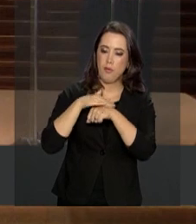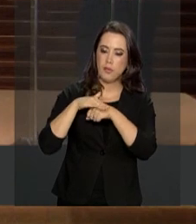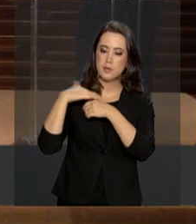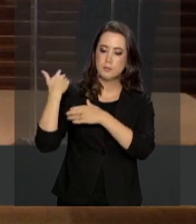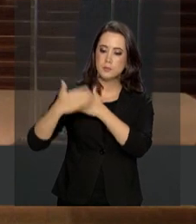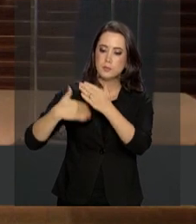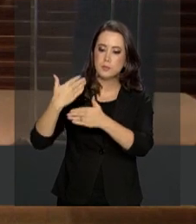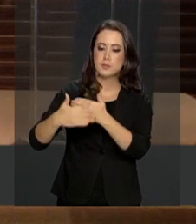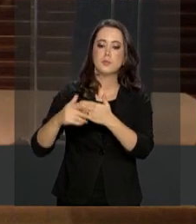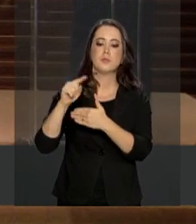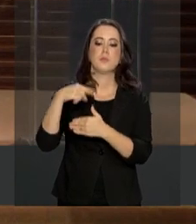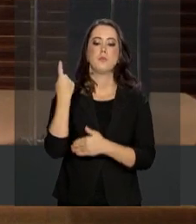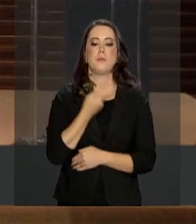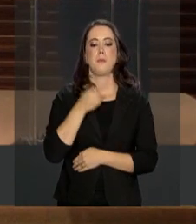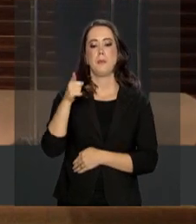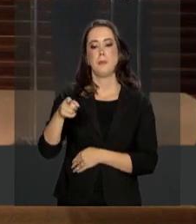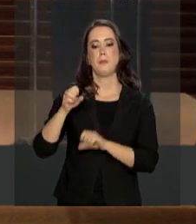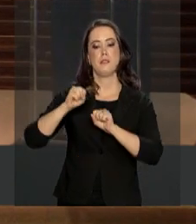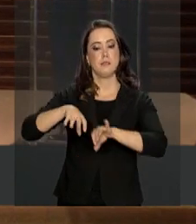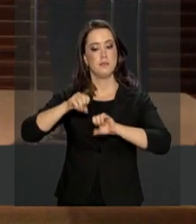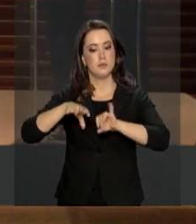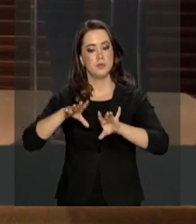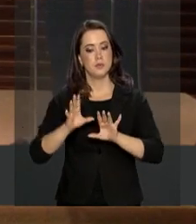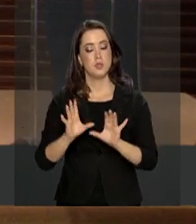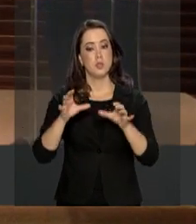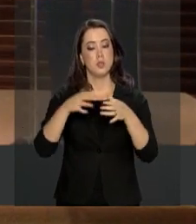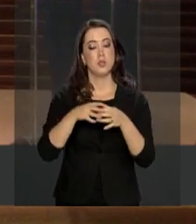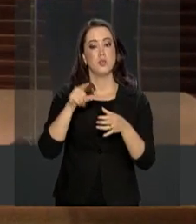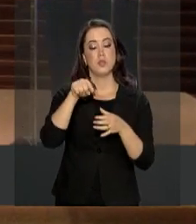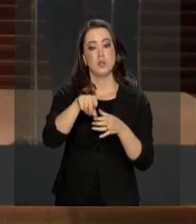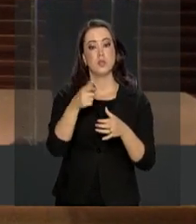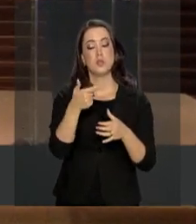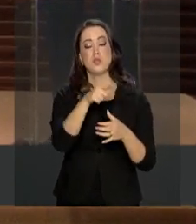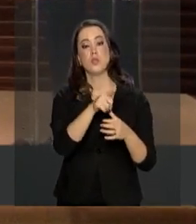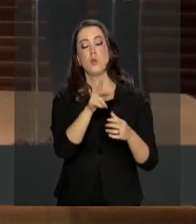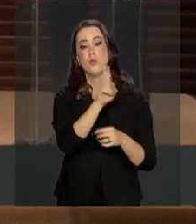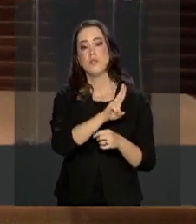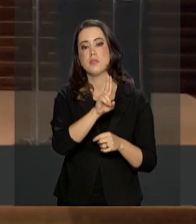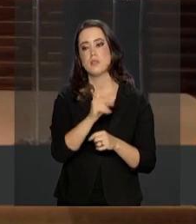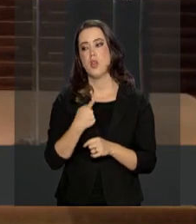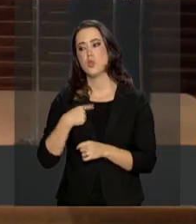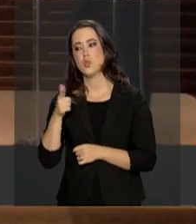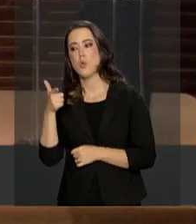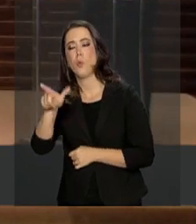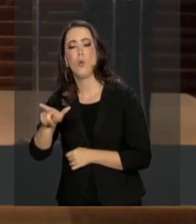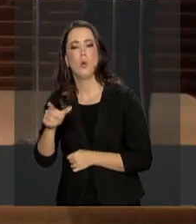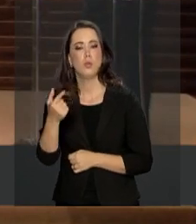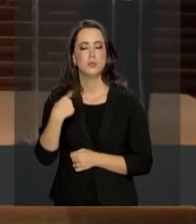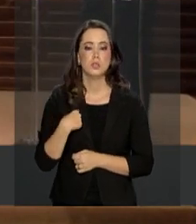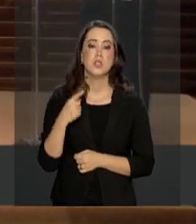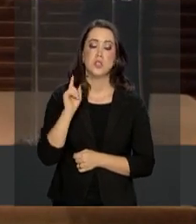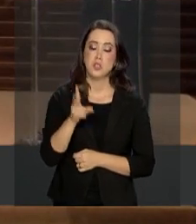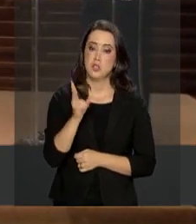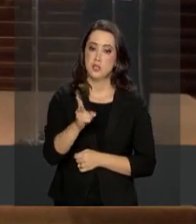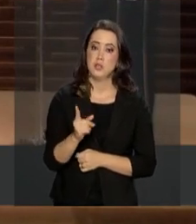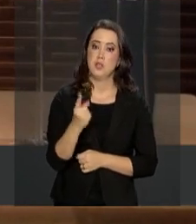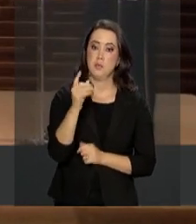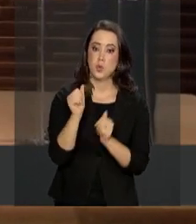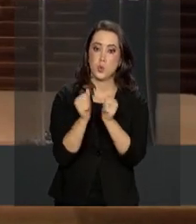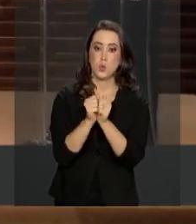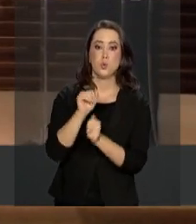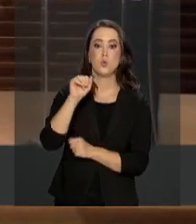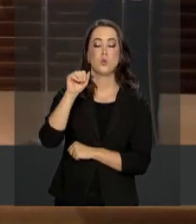tempo em que nós ele dava aulas na san francisco eua na puc mas iremos uma ou duas vezes por semana e tui mas